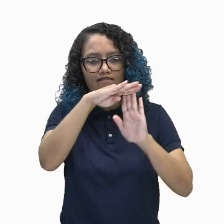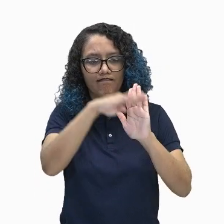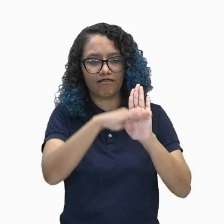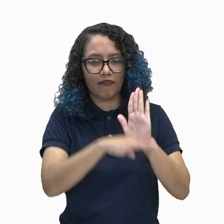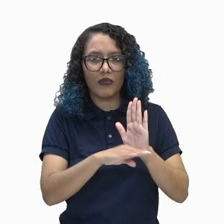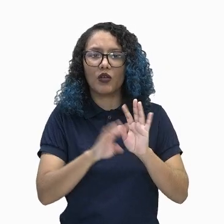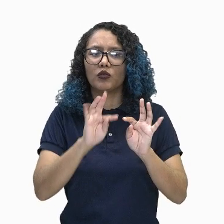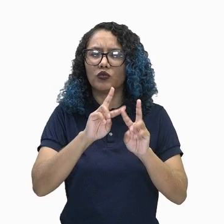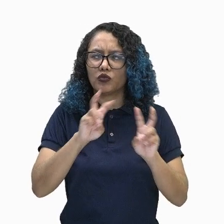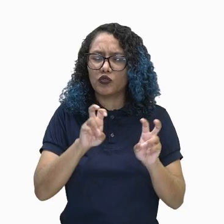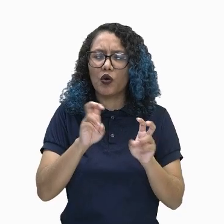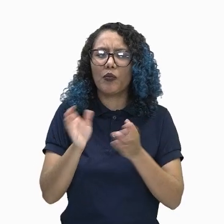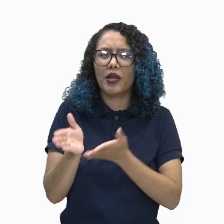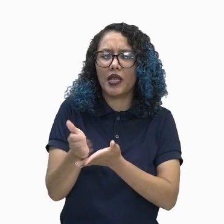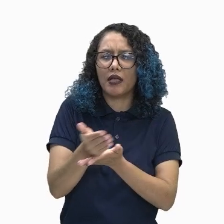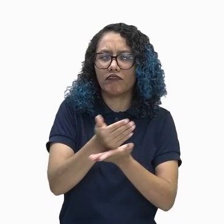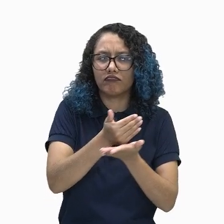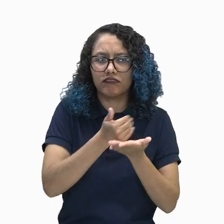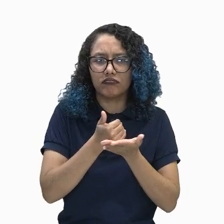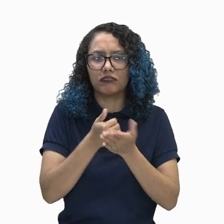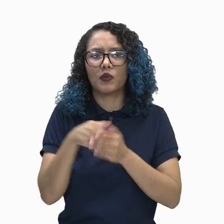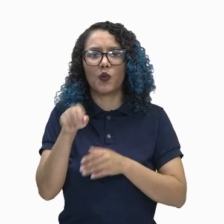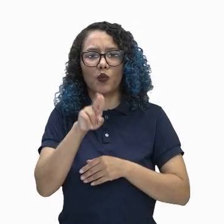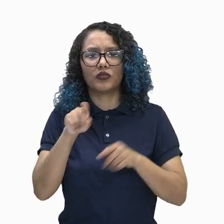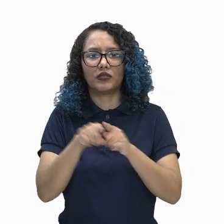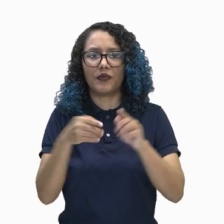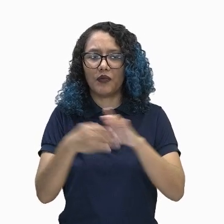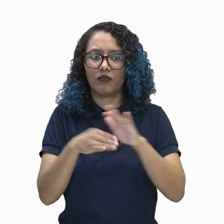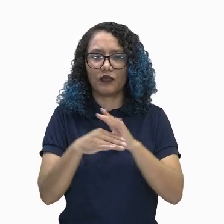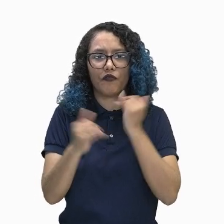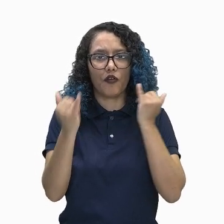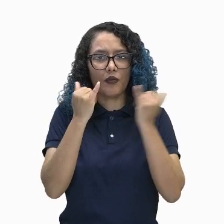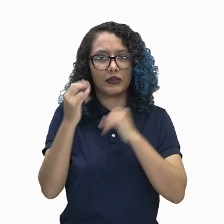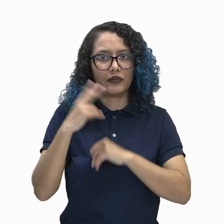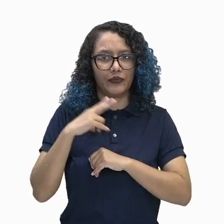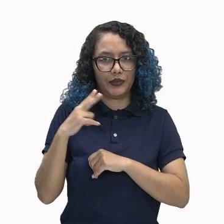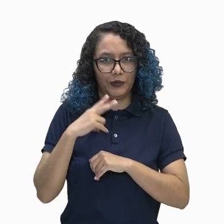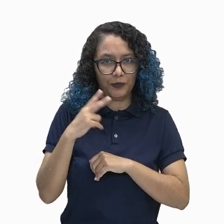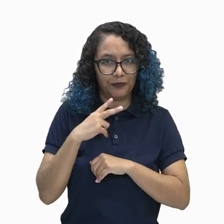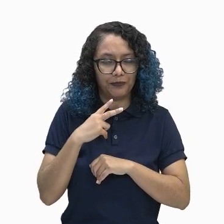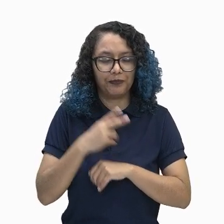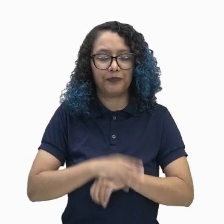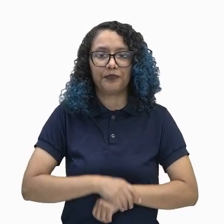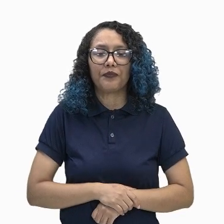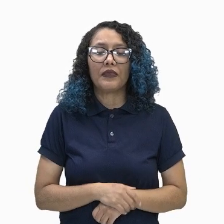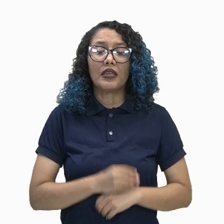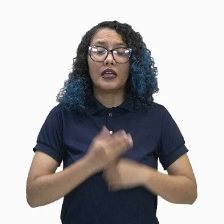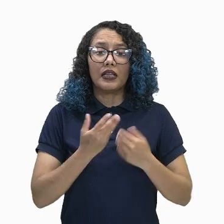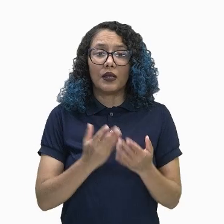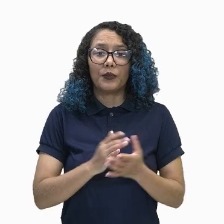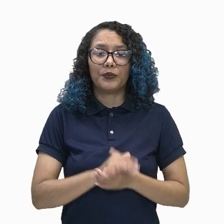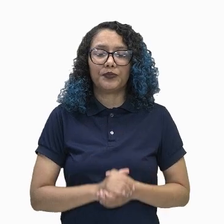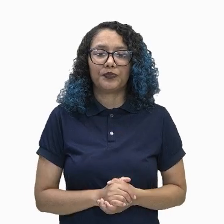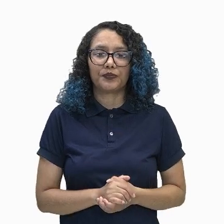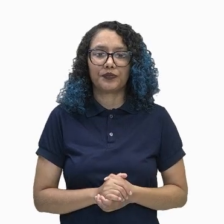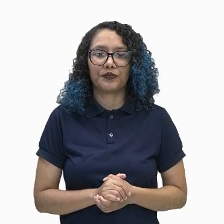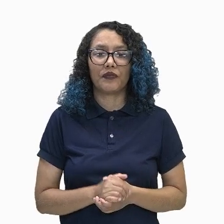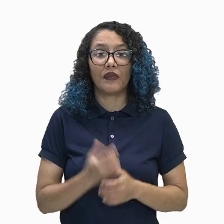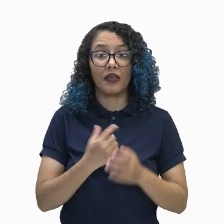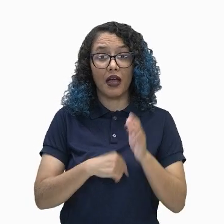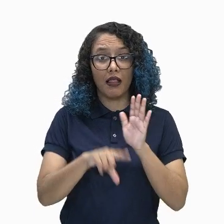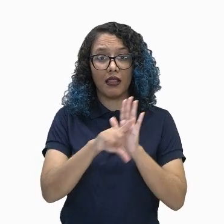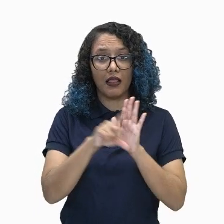coleta, uso e armazenamento de dados pessoais. Observem que essa lei, a data em que ela